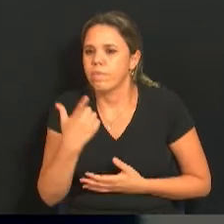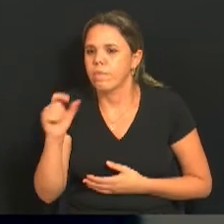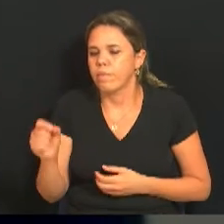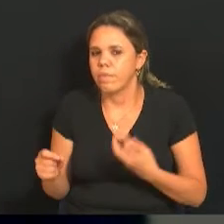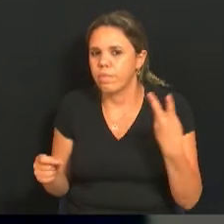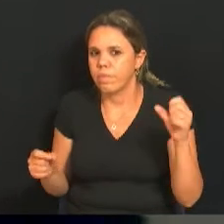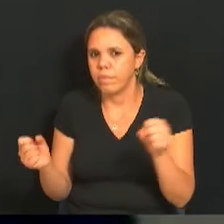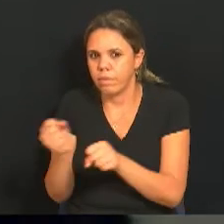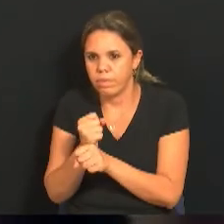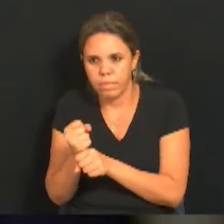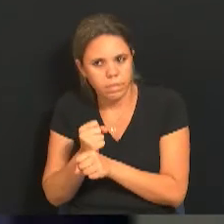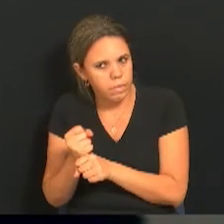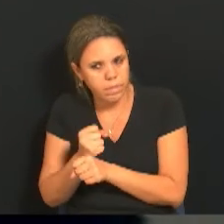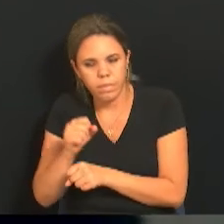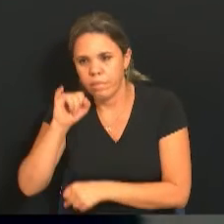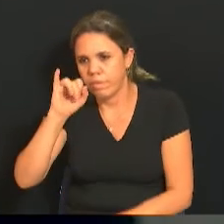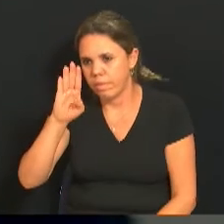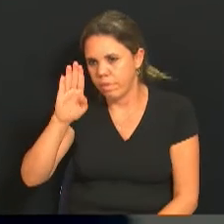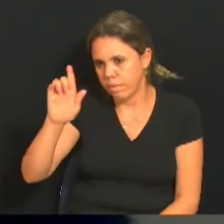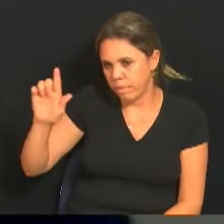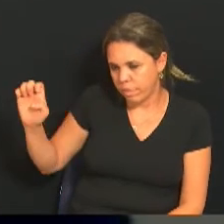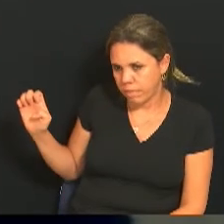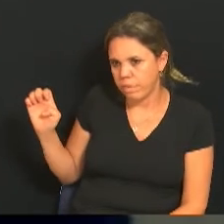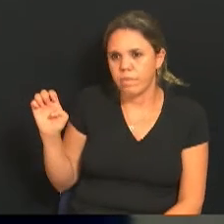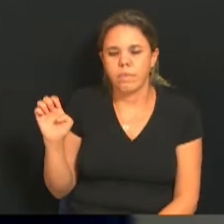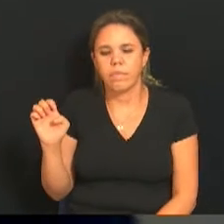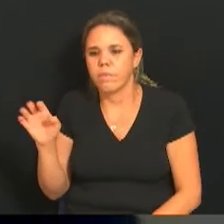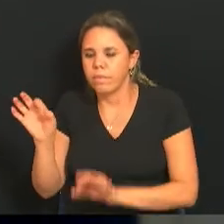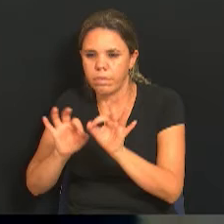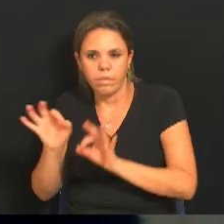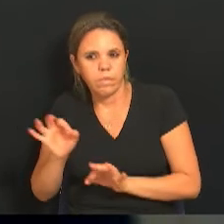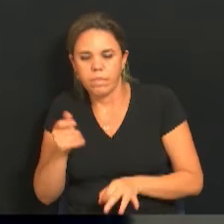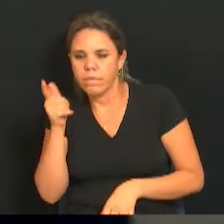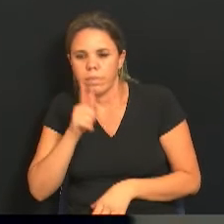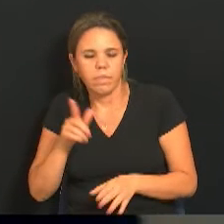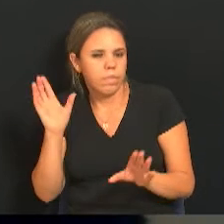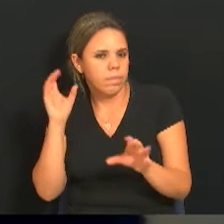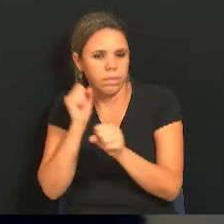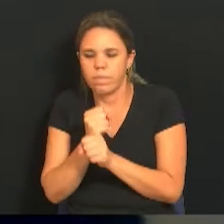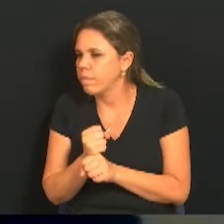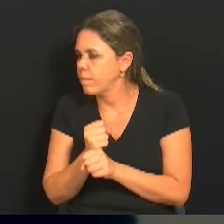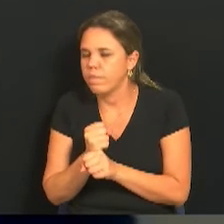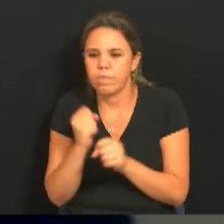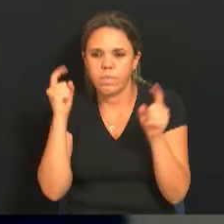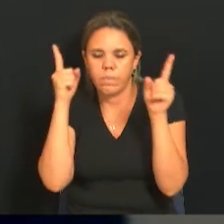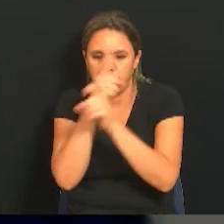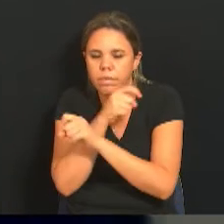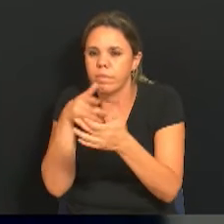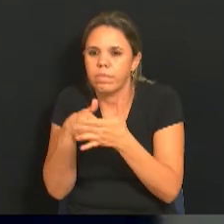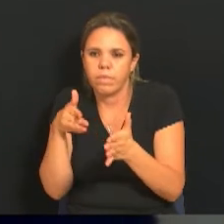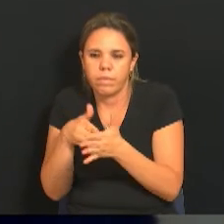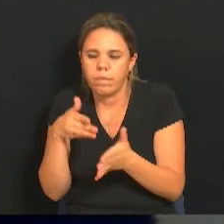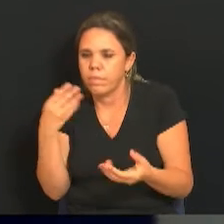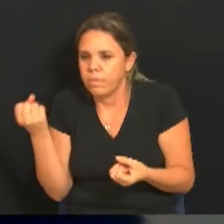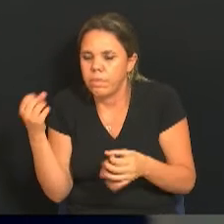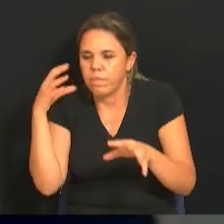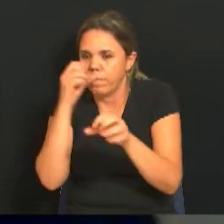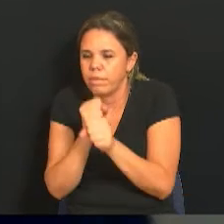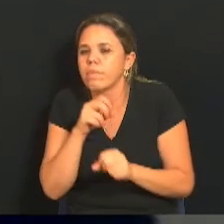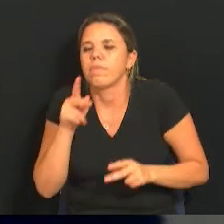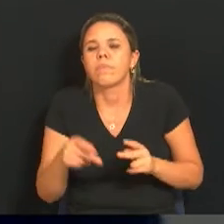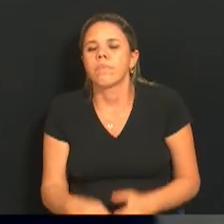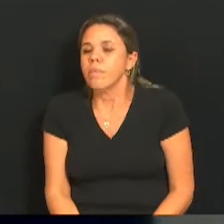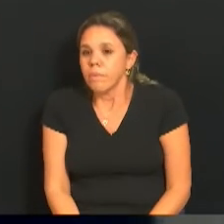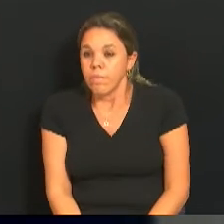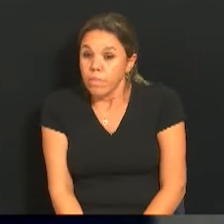anos, que o IBGE ele se organiza para fazer o censo e ele não consegue por conta da complexidade de contabilizar essa população. Então,